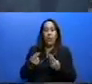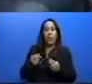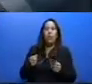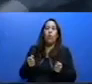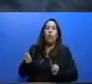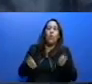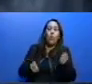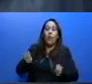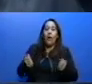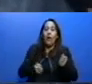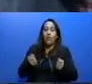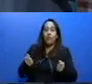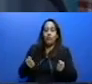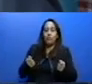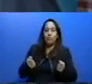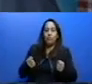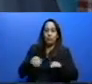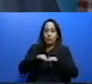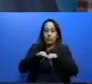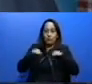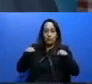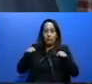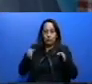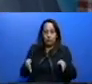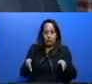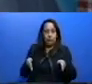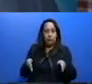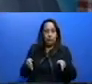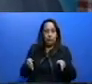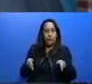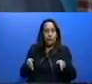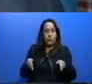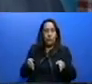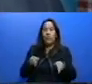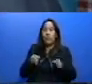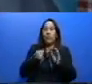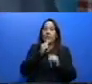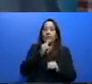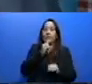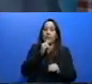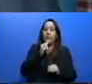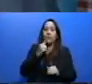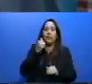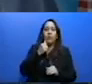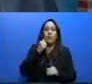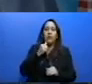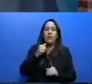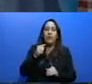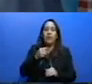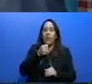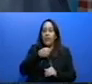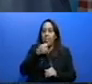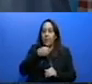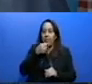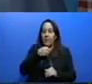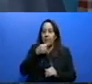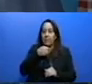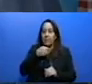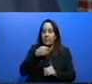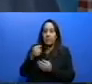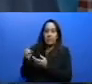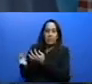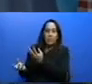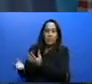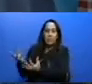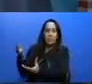entender um pouquinho isso, ó. Olha a menina com um sorvete fora da geladeira. A temperatura do ambiente é